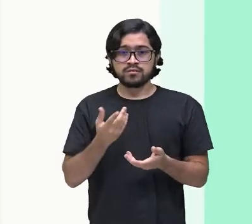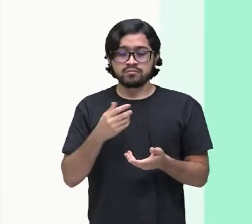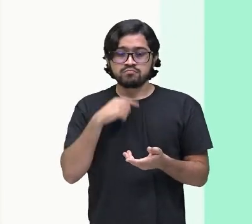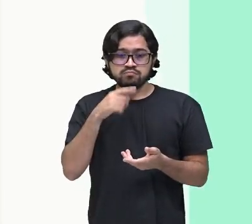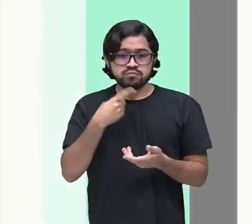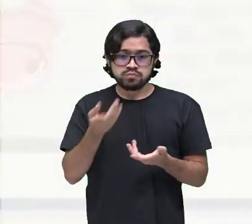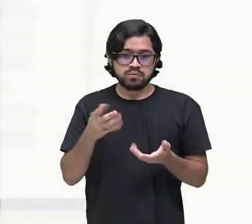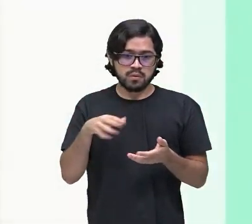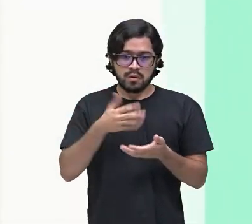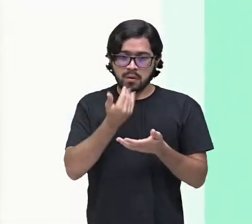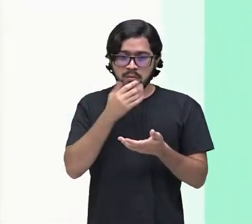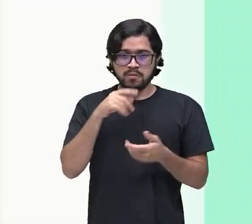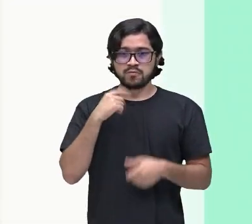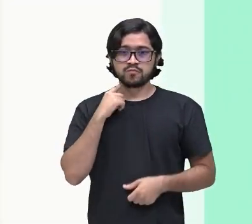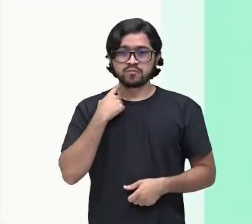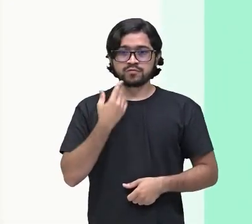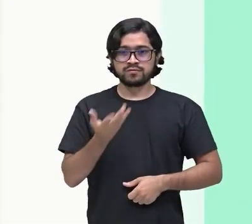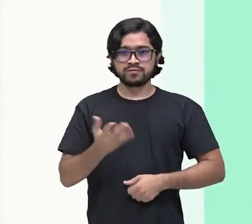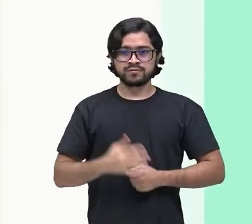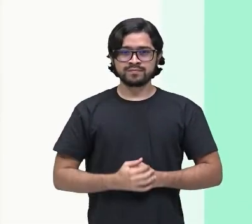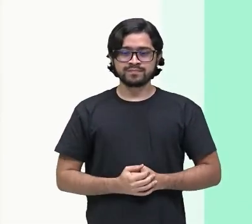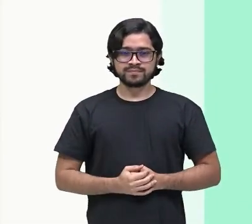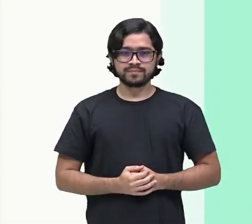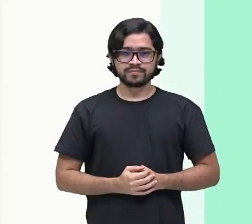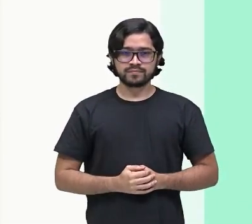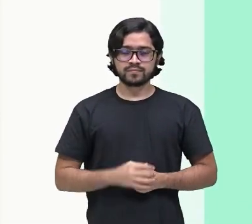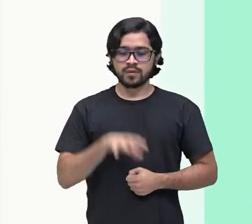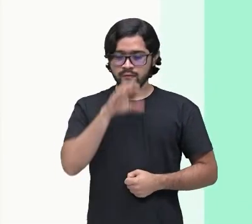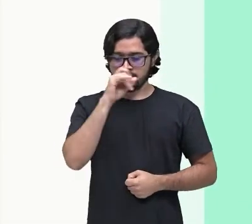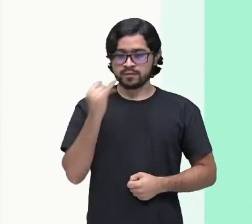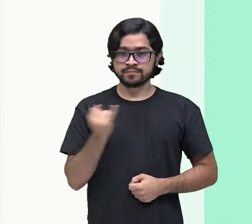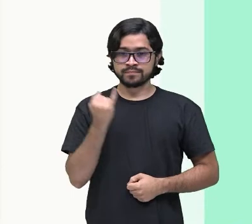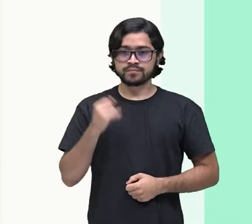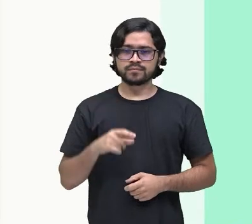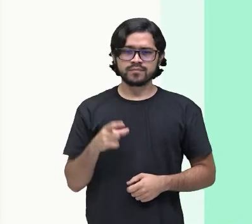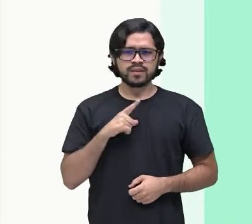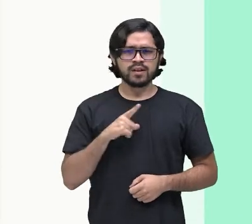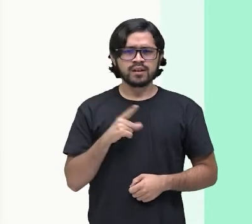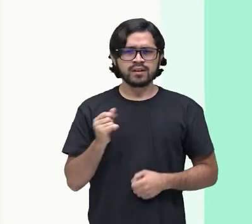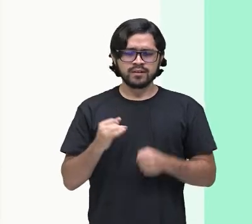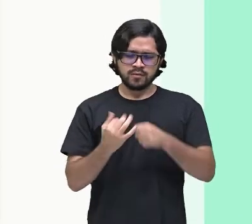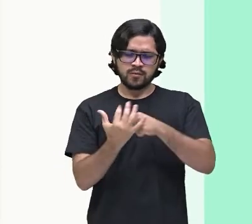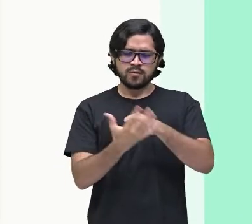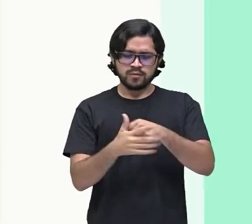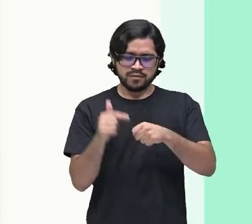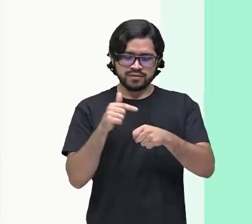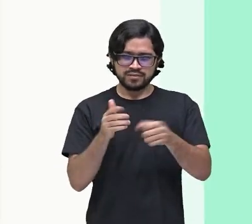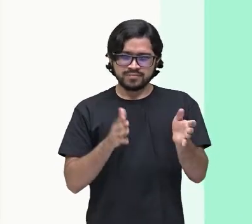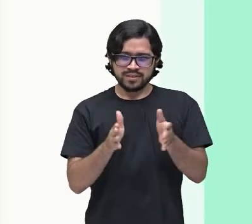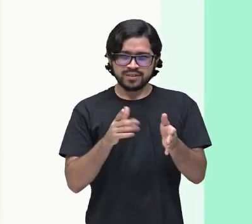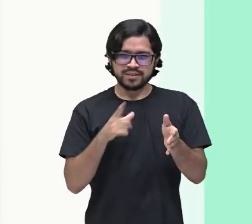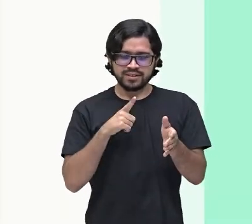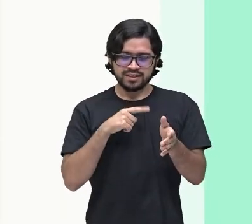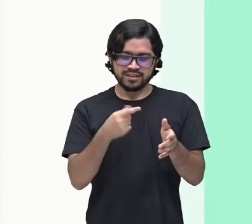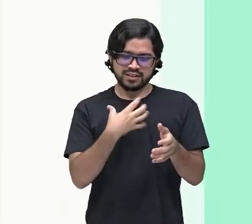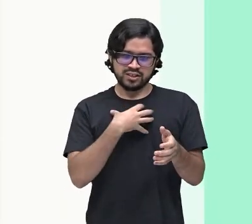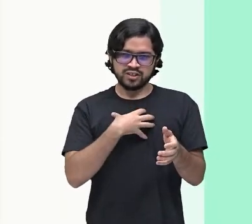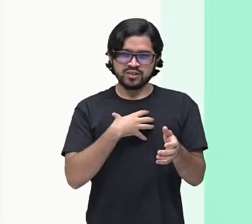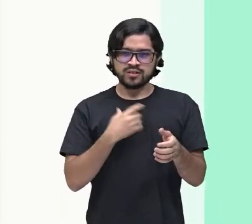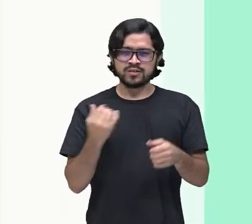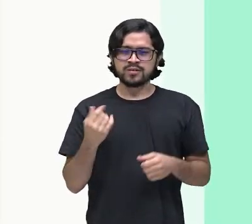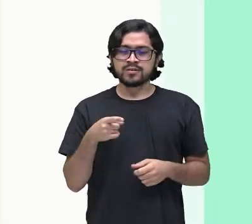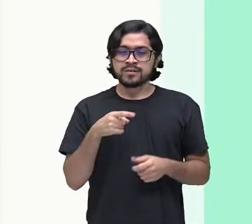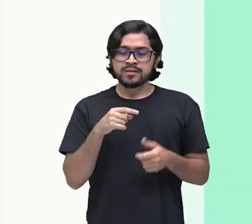bastante importante. E durante a pandemia, nós tivemos como um dos sintomas mais característicos a perda